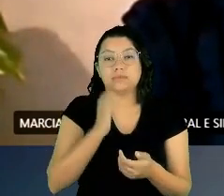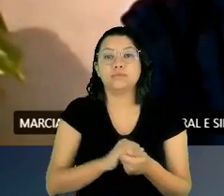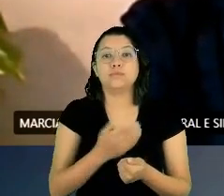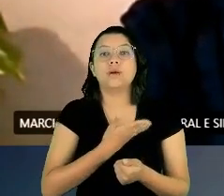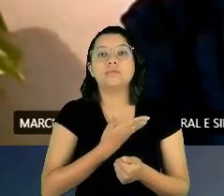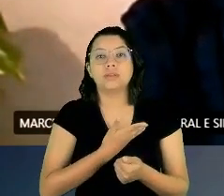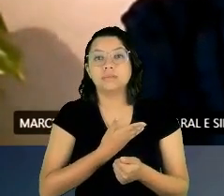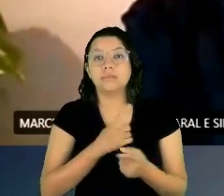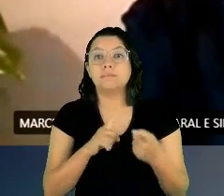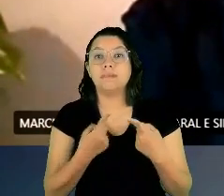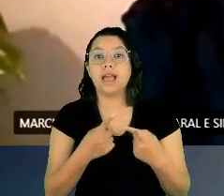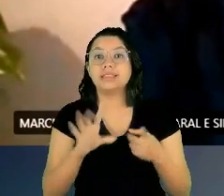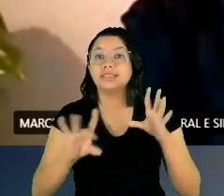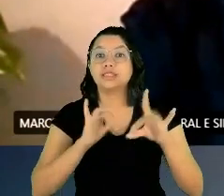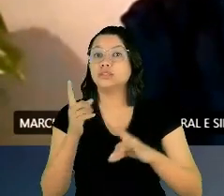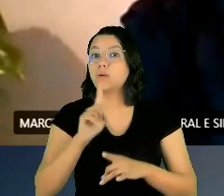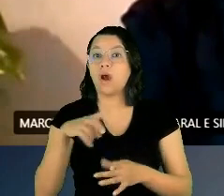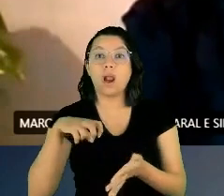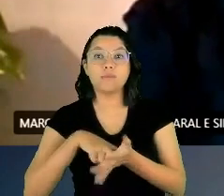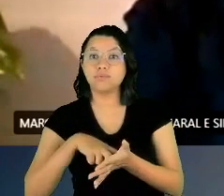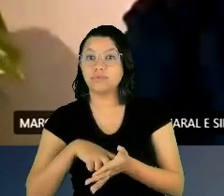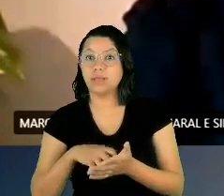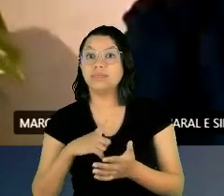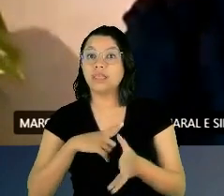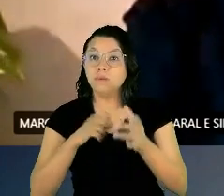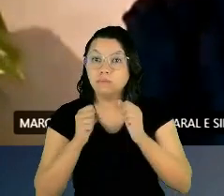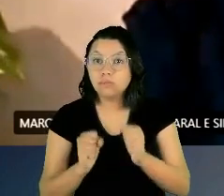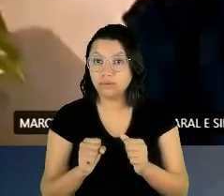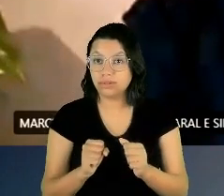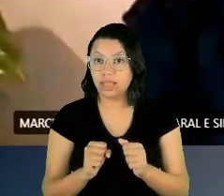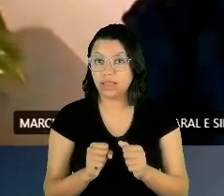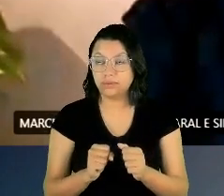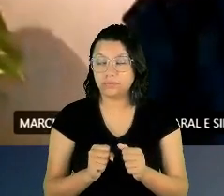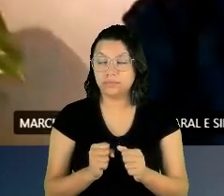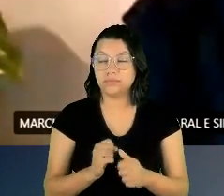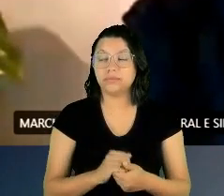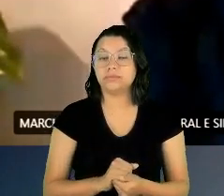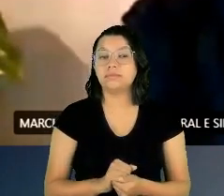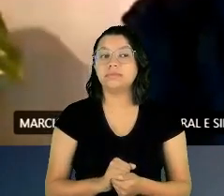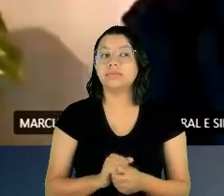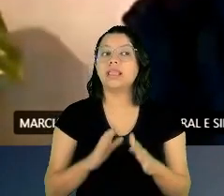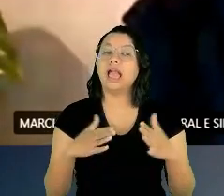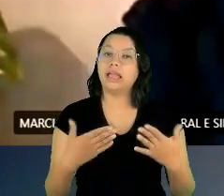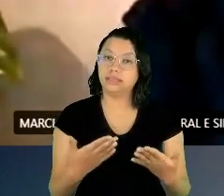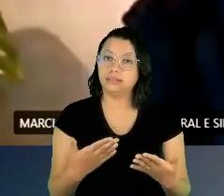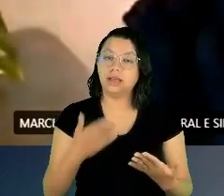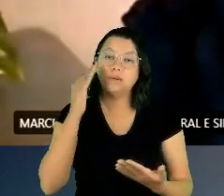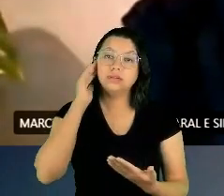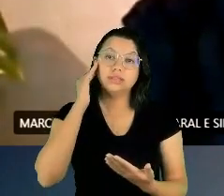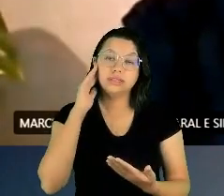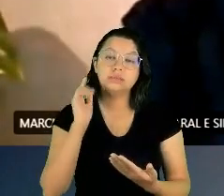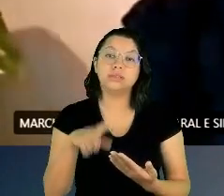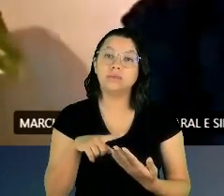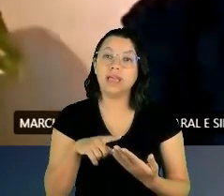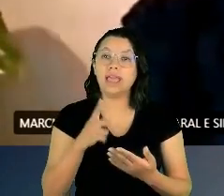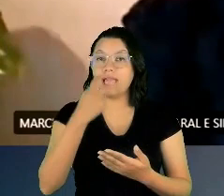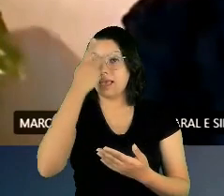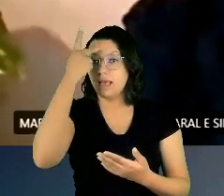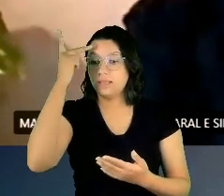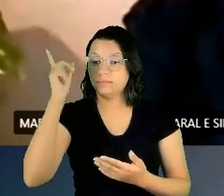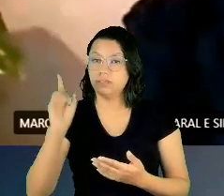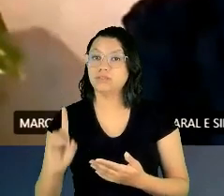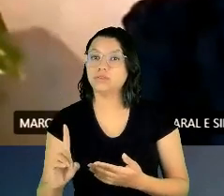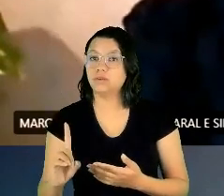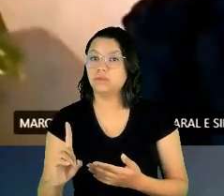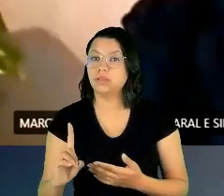ela desaparece quando eu posso punir meu amigo e não puno? Eu tenho o poder de punir. Então, a hipótese que se tem é que a pessoa que